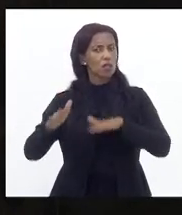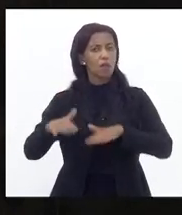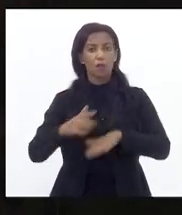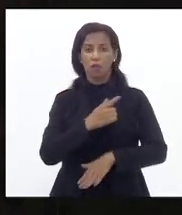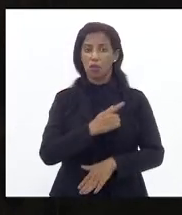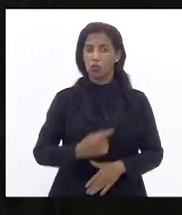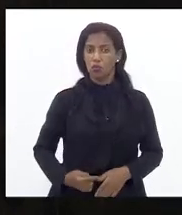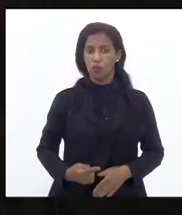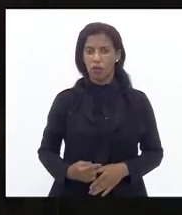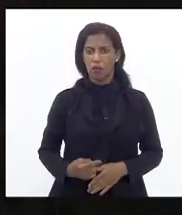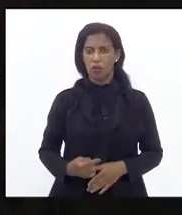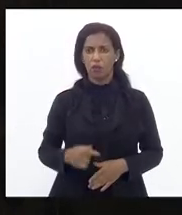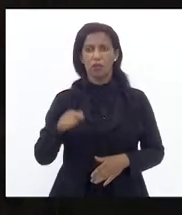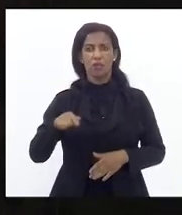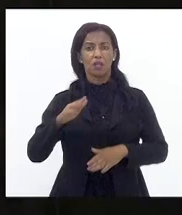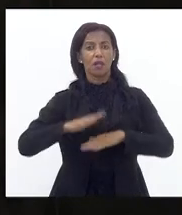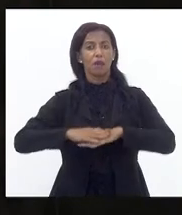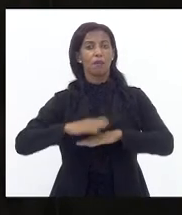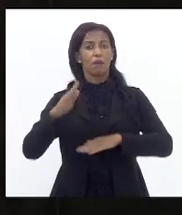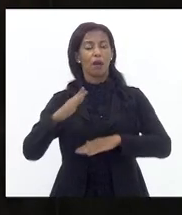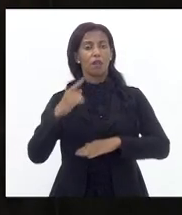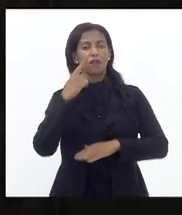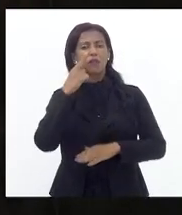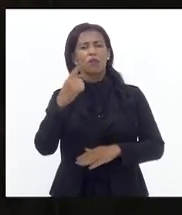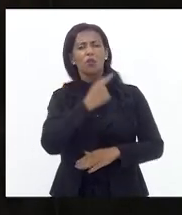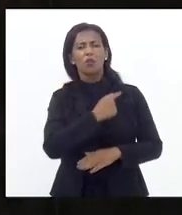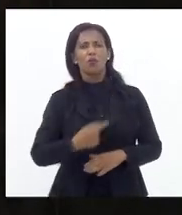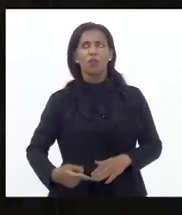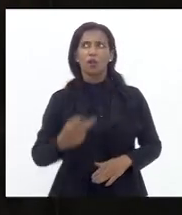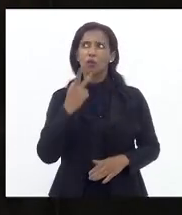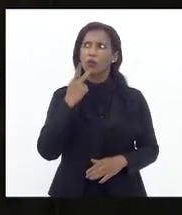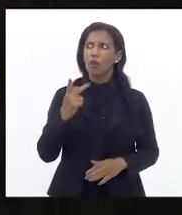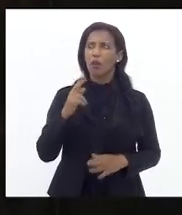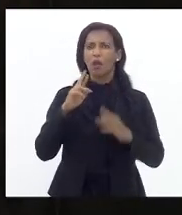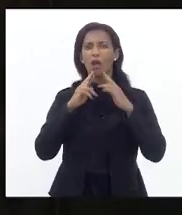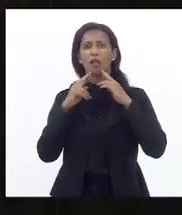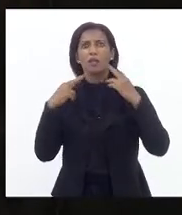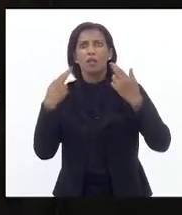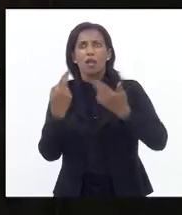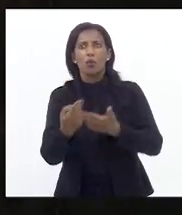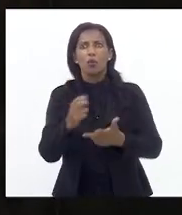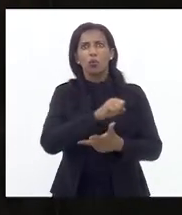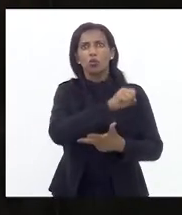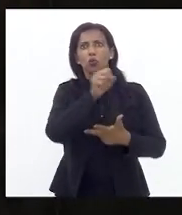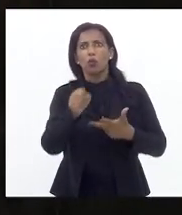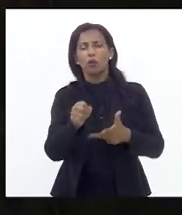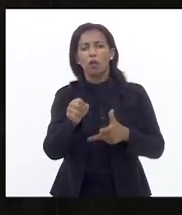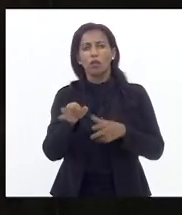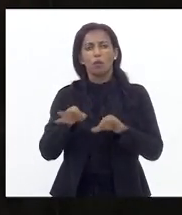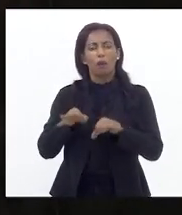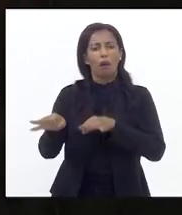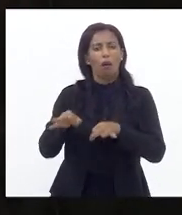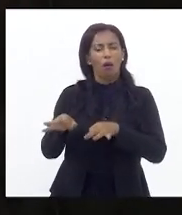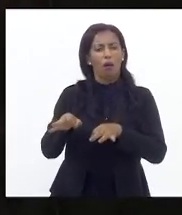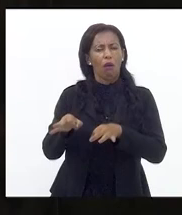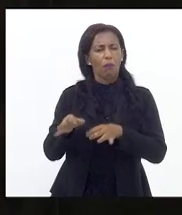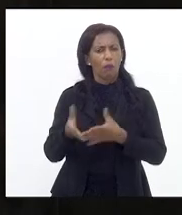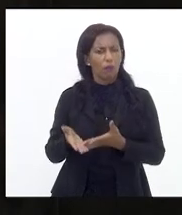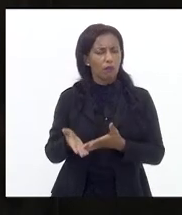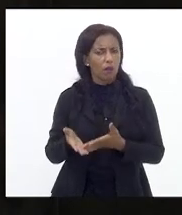isso aqui é Mais do Mesmo eu vi Governador falando aqueles reuniu com os poderes para tratar do projeto